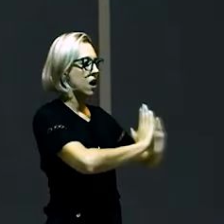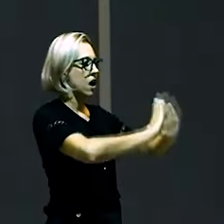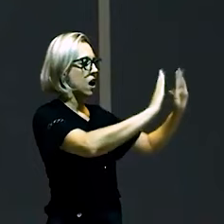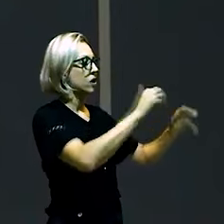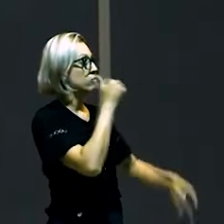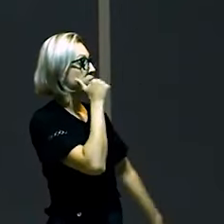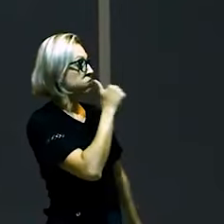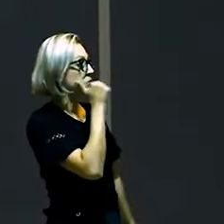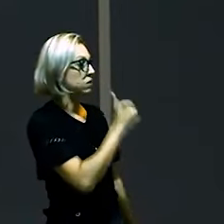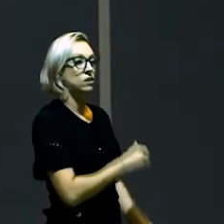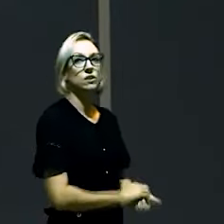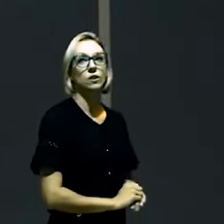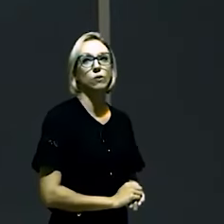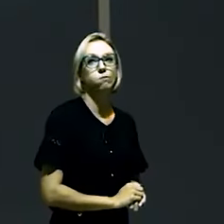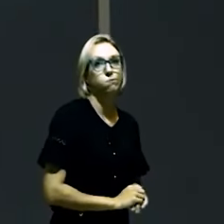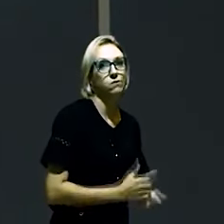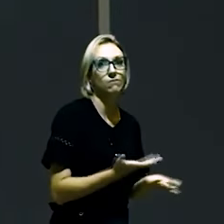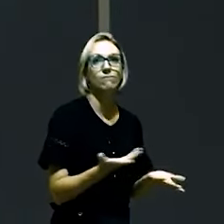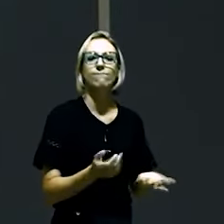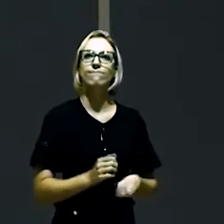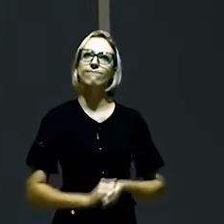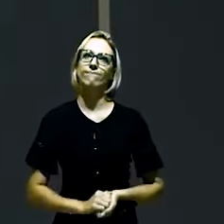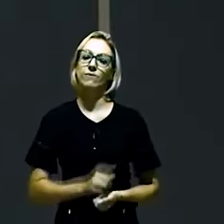Por quê? Está fraco.